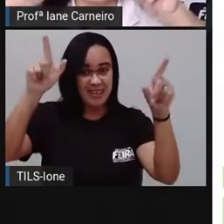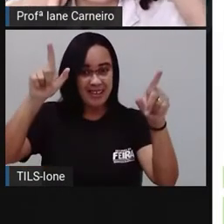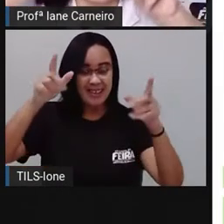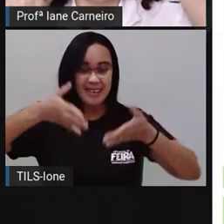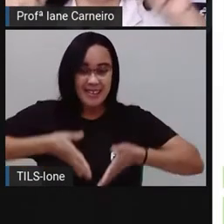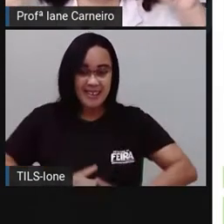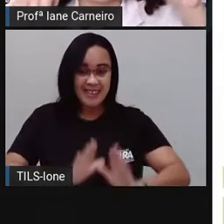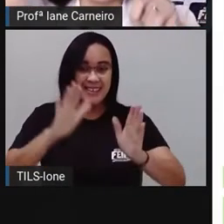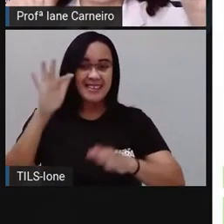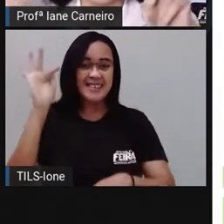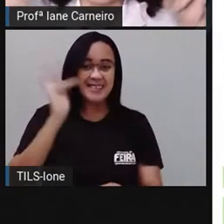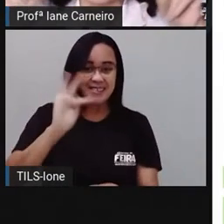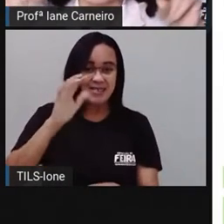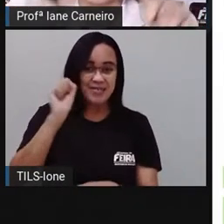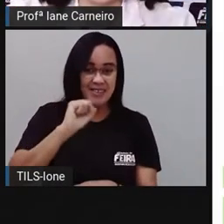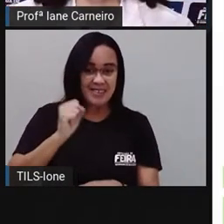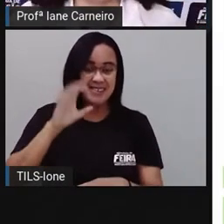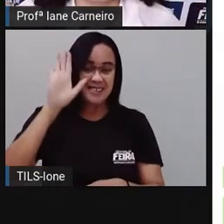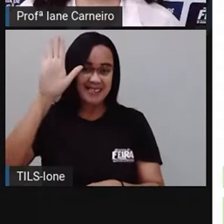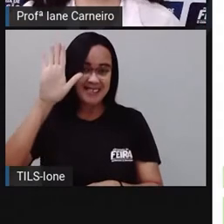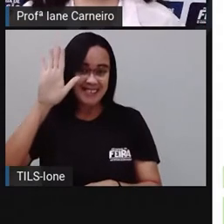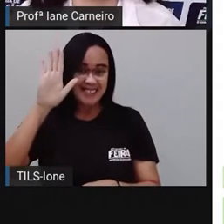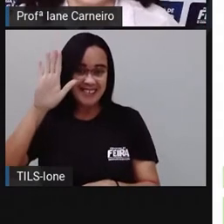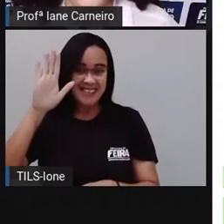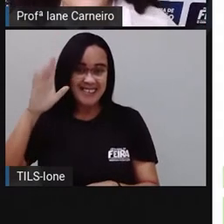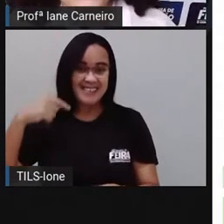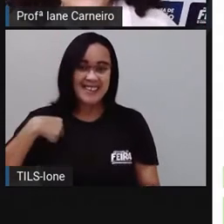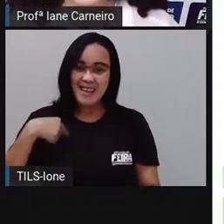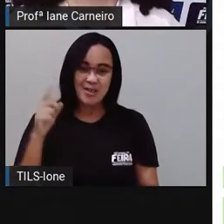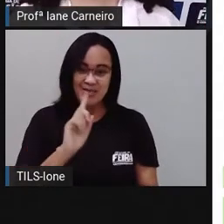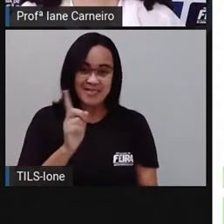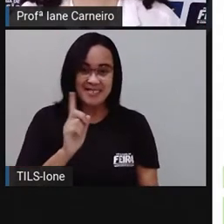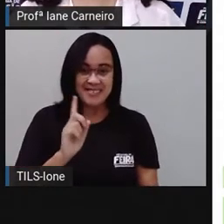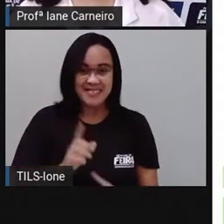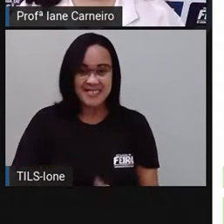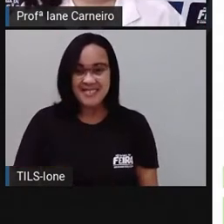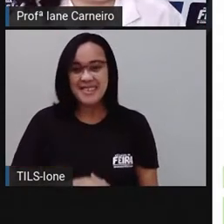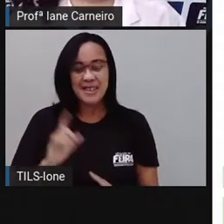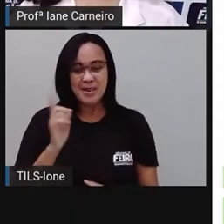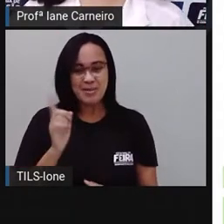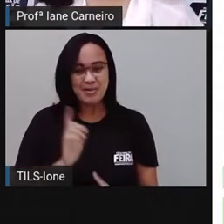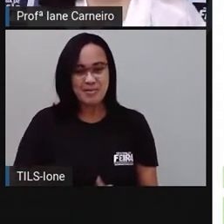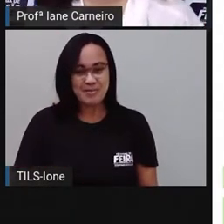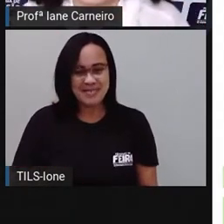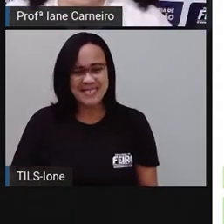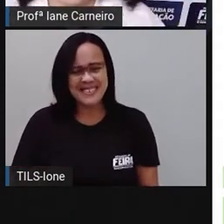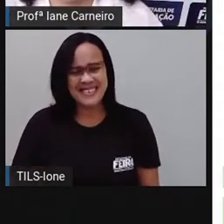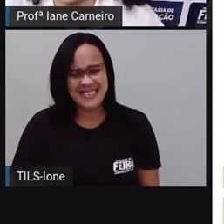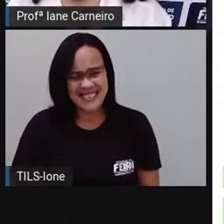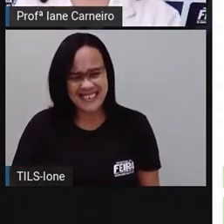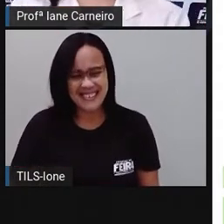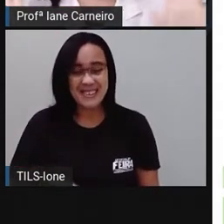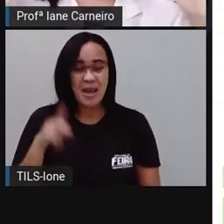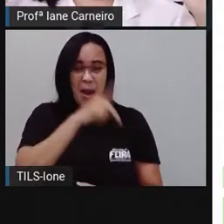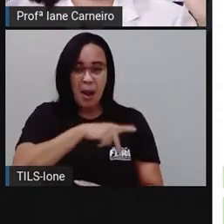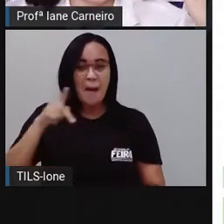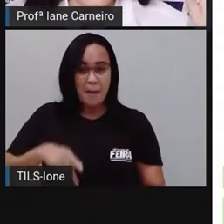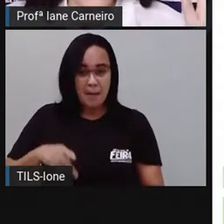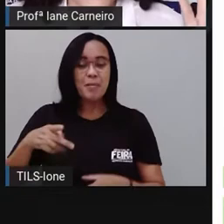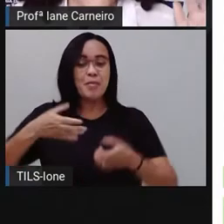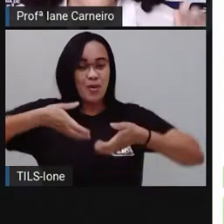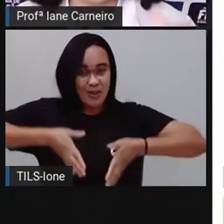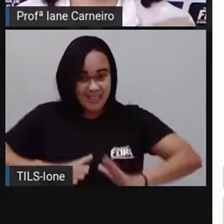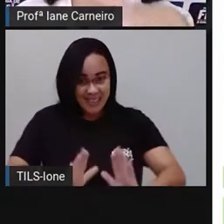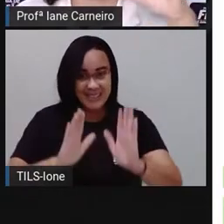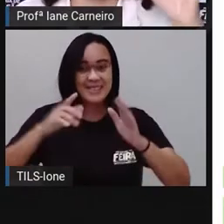levanta a mão. Eu nasci. Ione não é ferense, né, Ione? É, a pró-referência, ó, eu amo